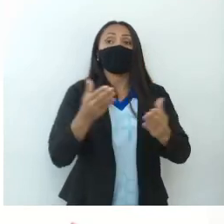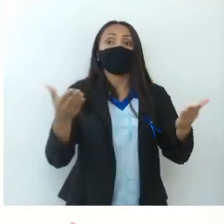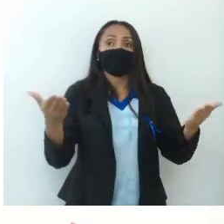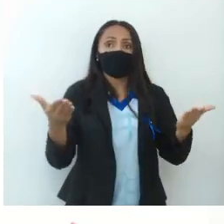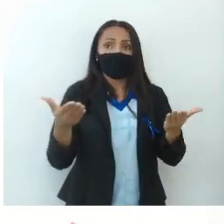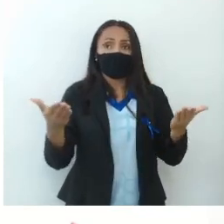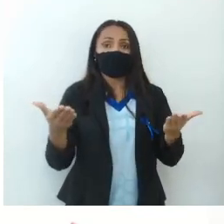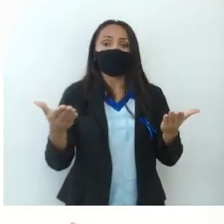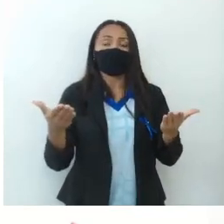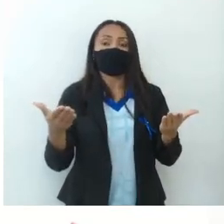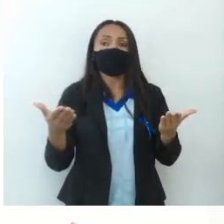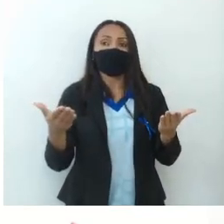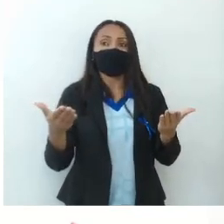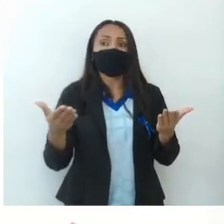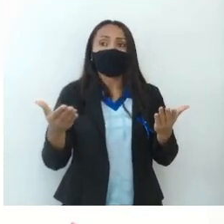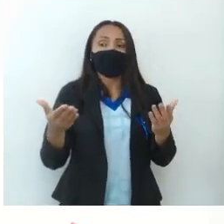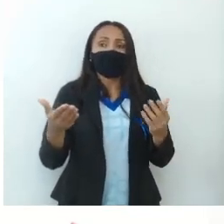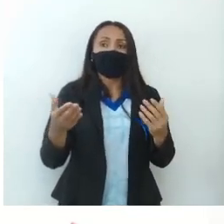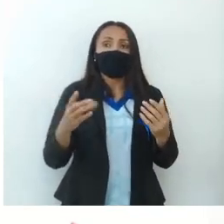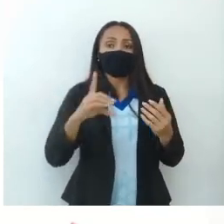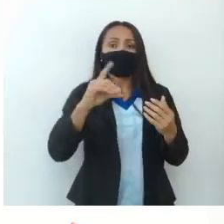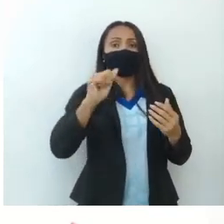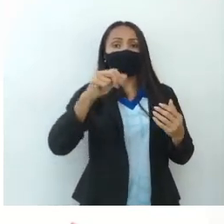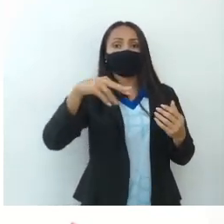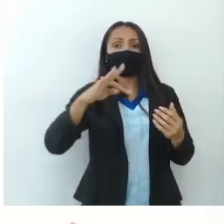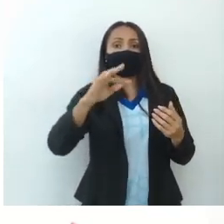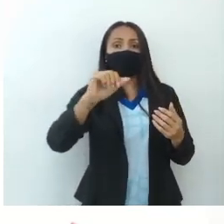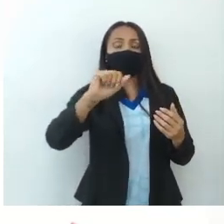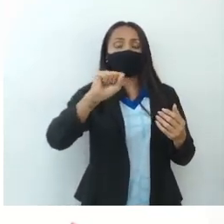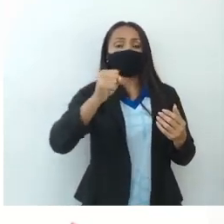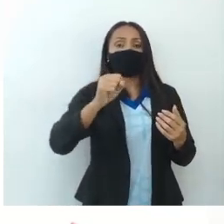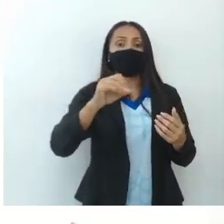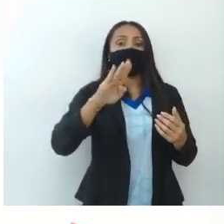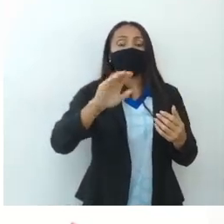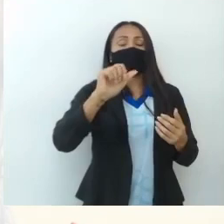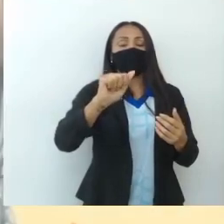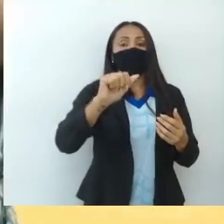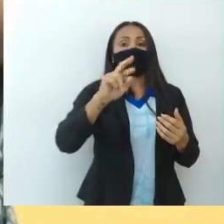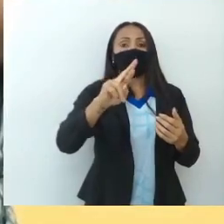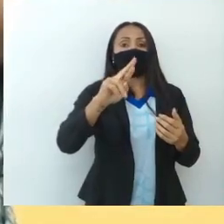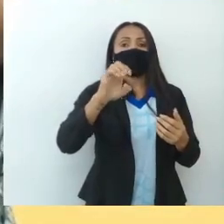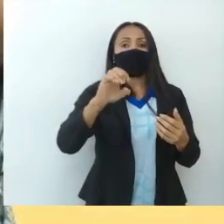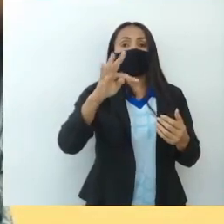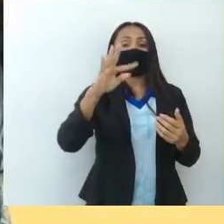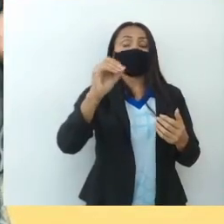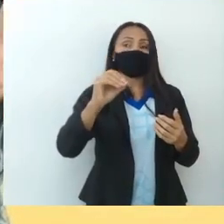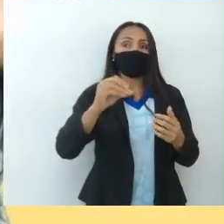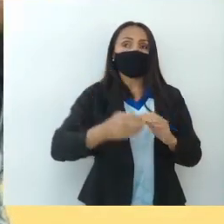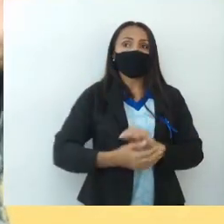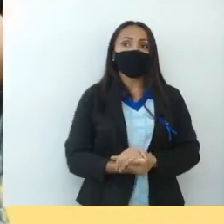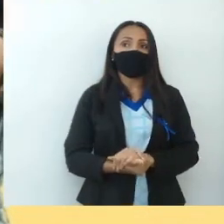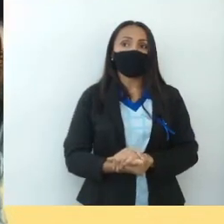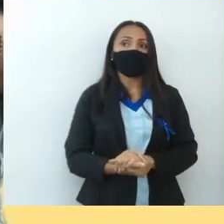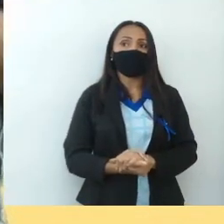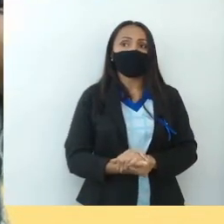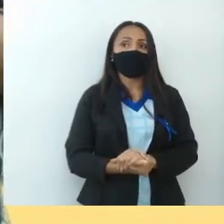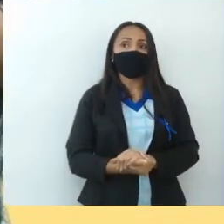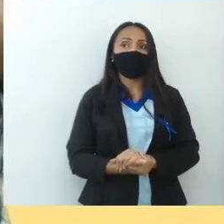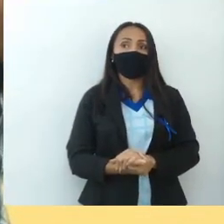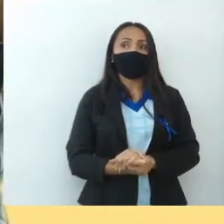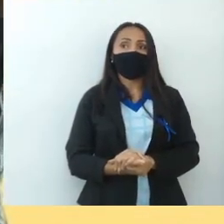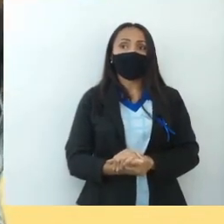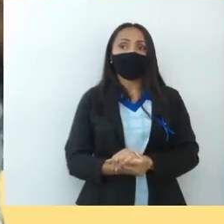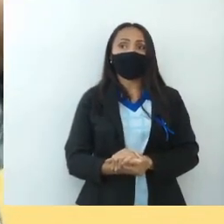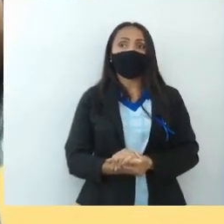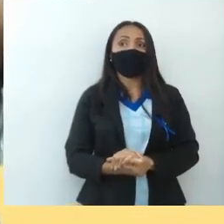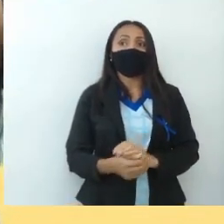que hoje é a Avenida Dantas Barreto. Alguém colocou, não sei o nome da pessoa, não sei se eu soubesse, apertaria a mão. Ficou